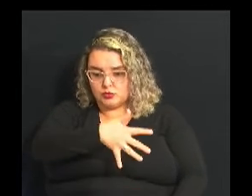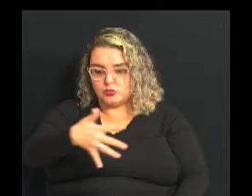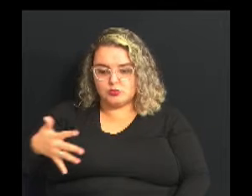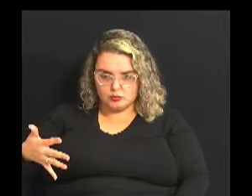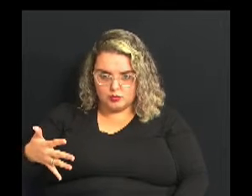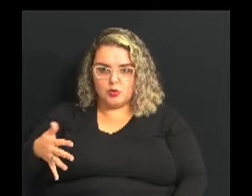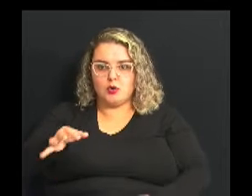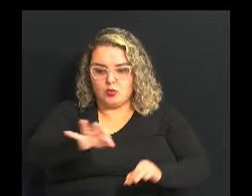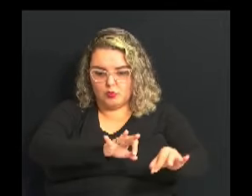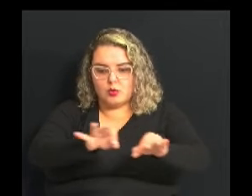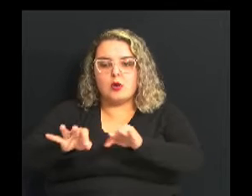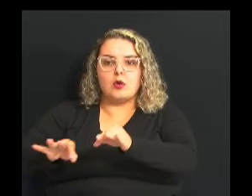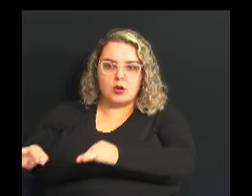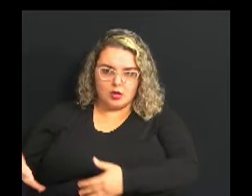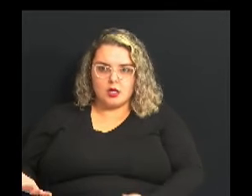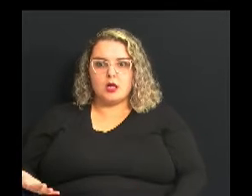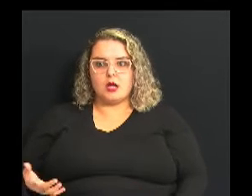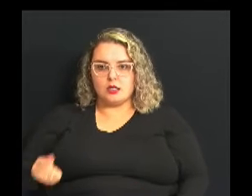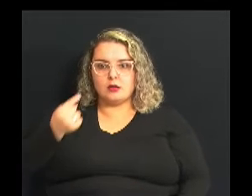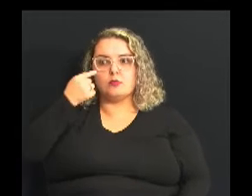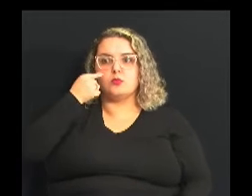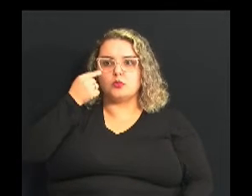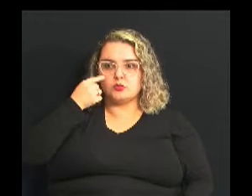mostrar a nossa grade, que pode ser vista